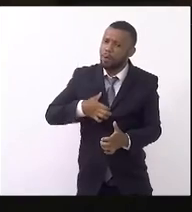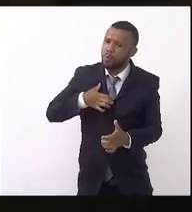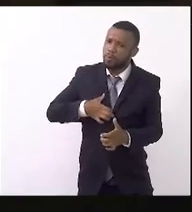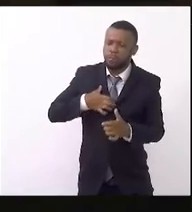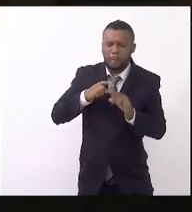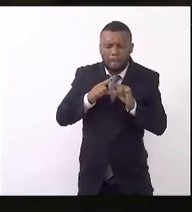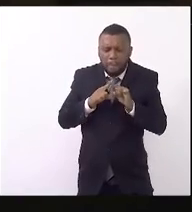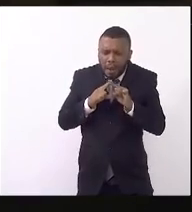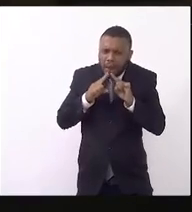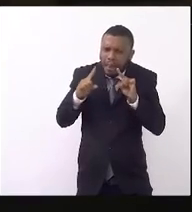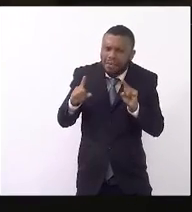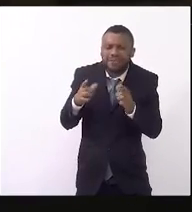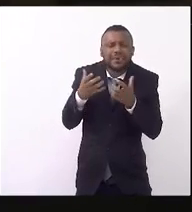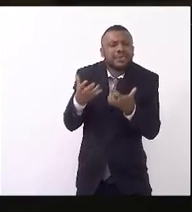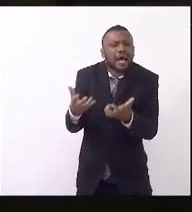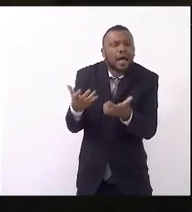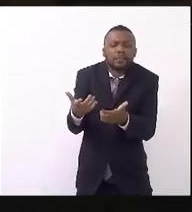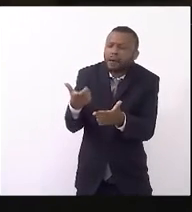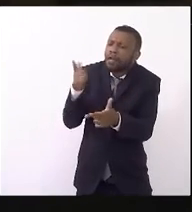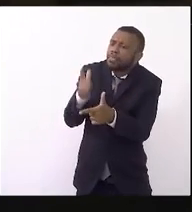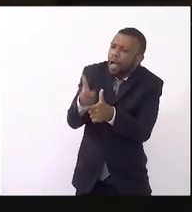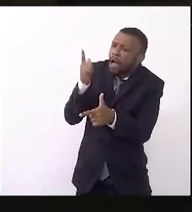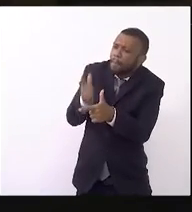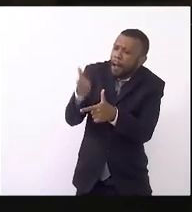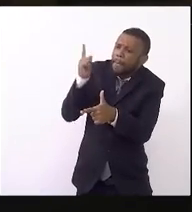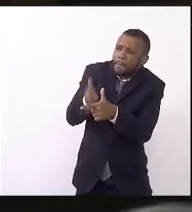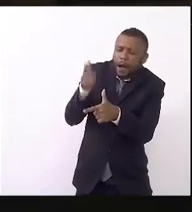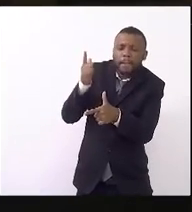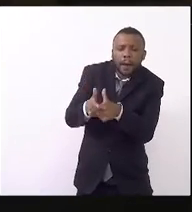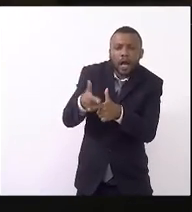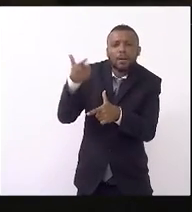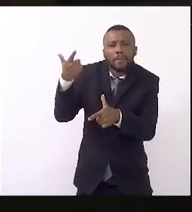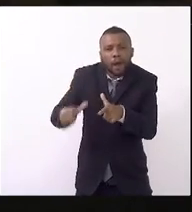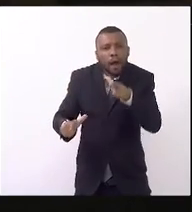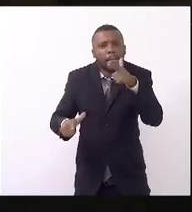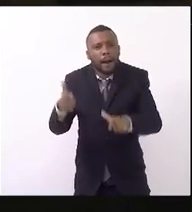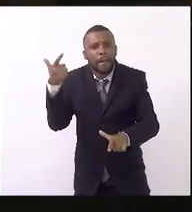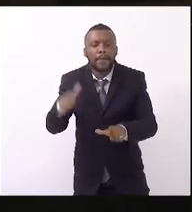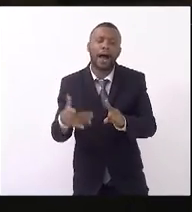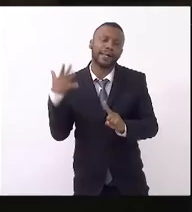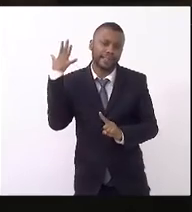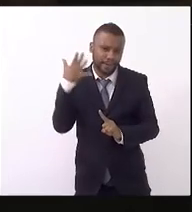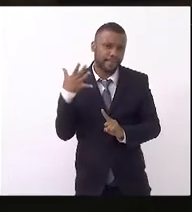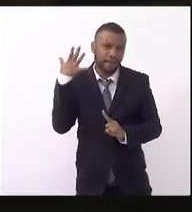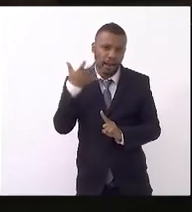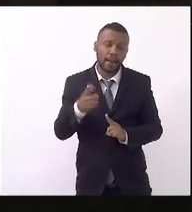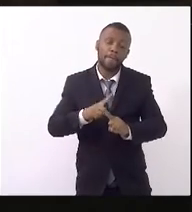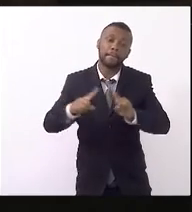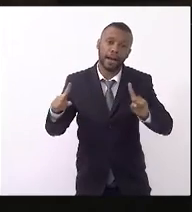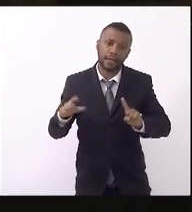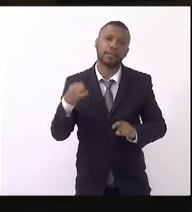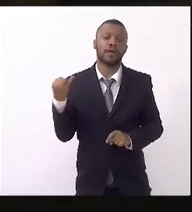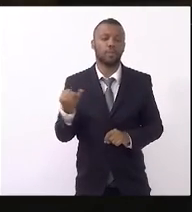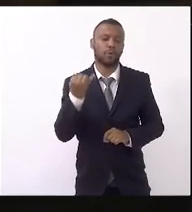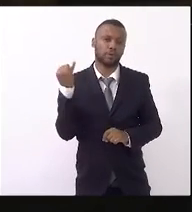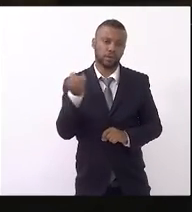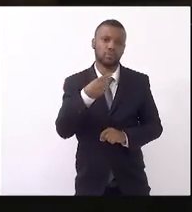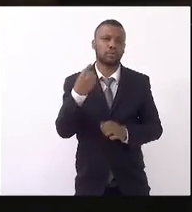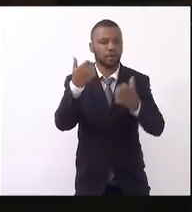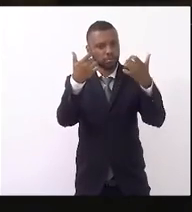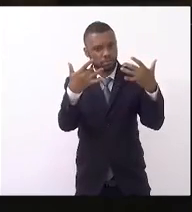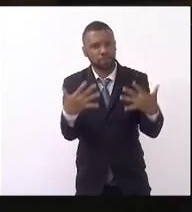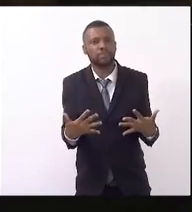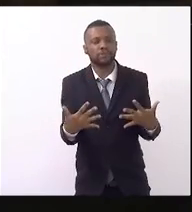pouco chata, deputado Valdec, e repetitiva na fala, mas é necessário.